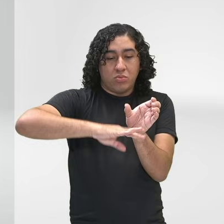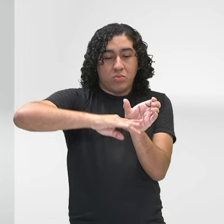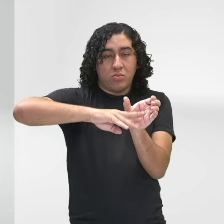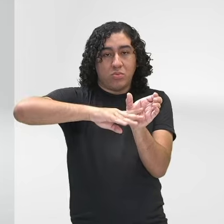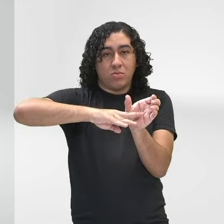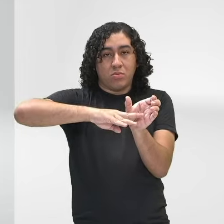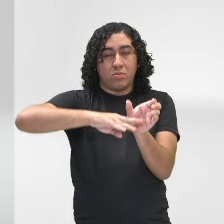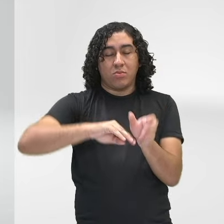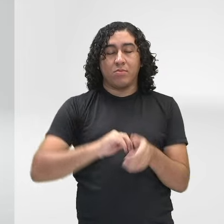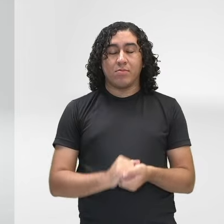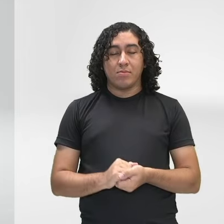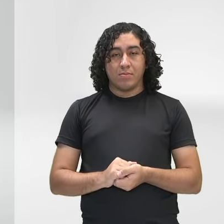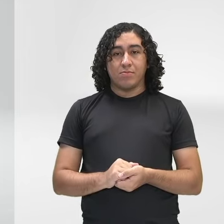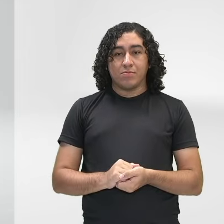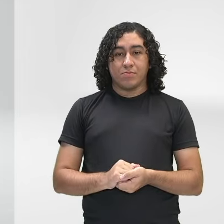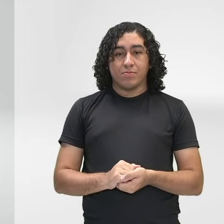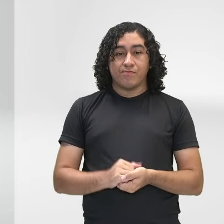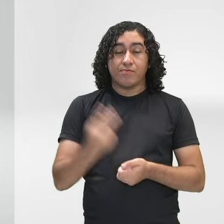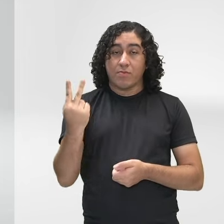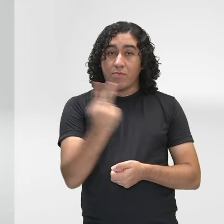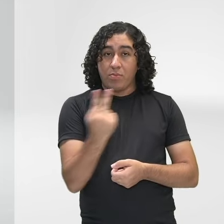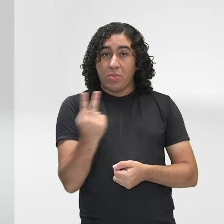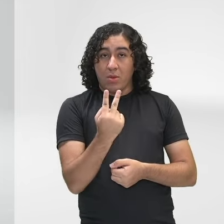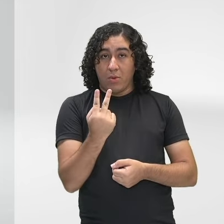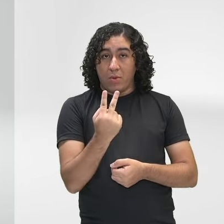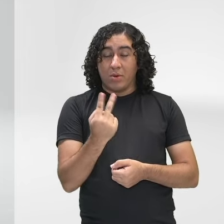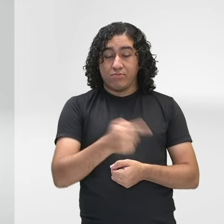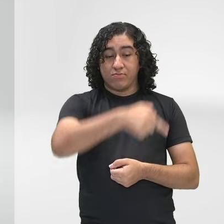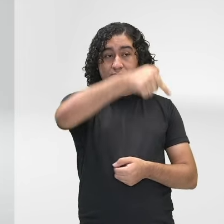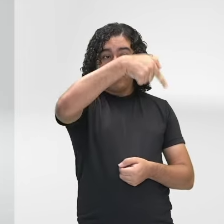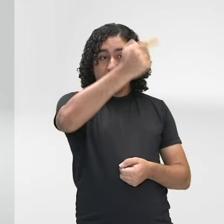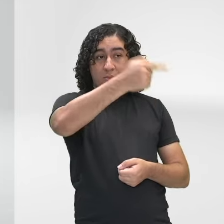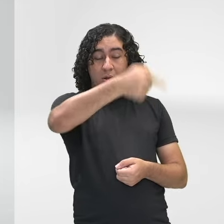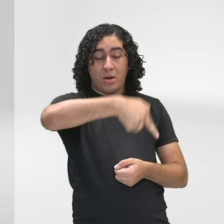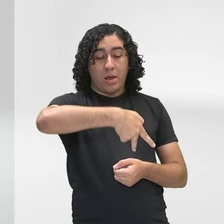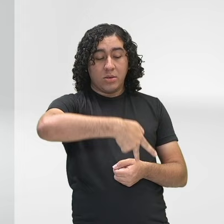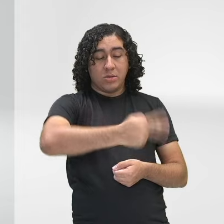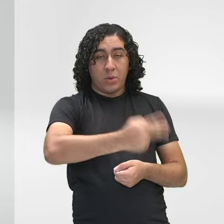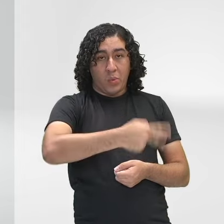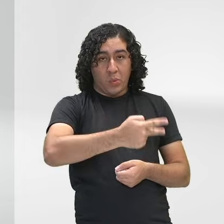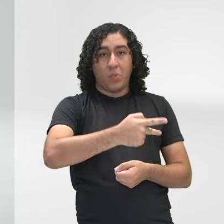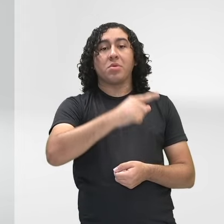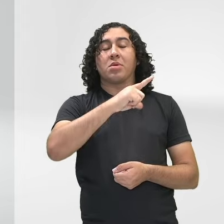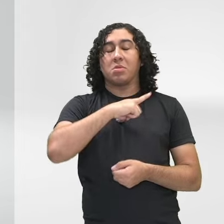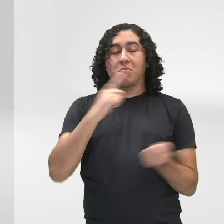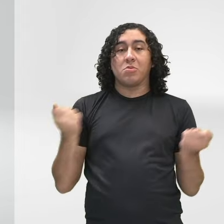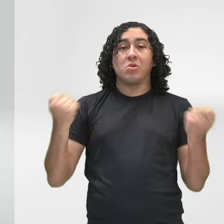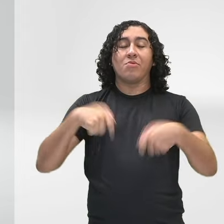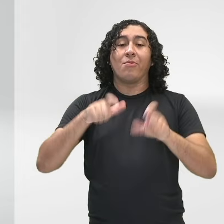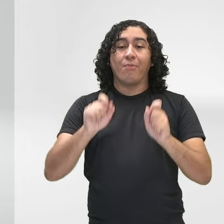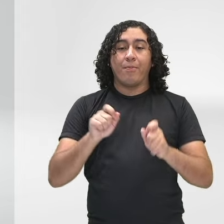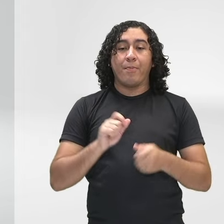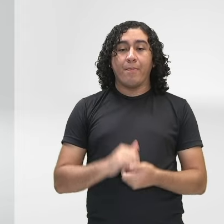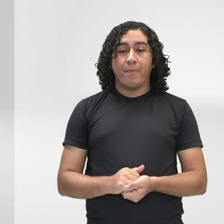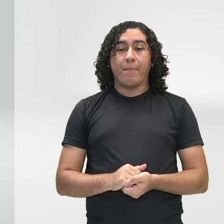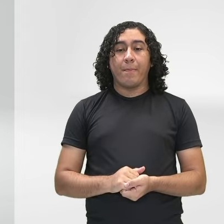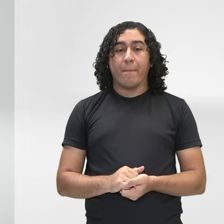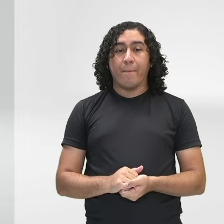de fundo. Então, nas duas situações, tanto mexendo quanto adicionando, a gente pode aí